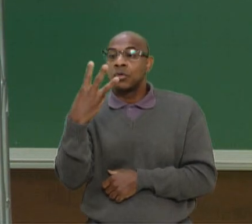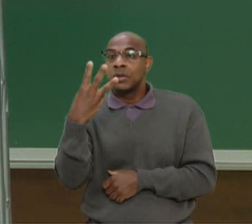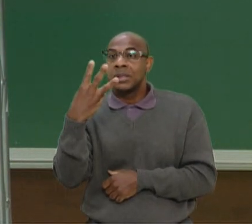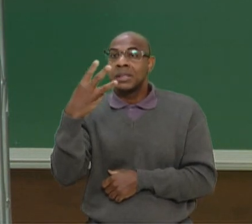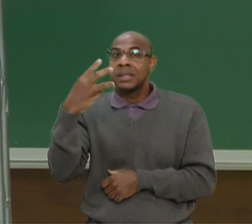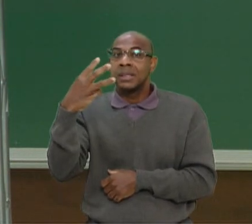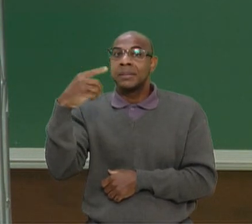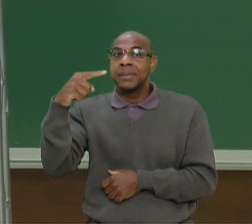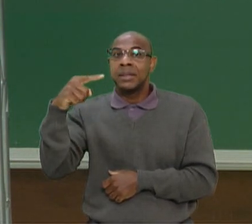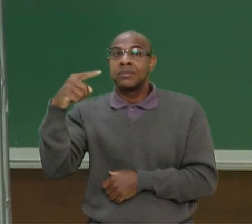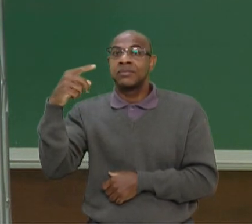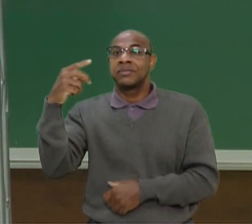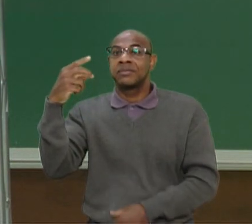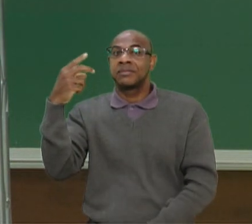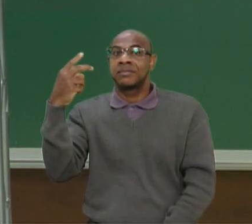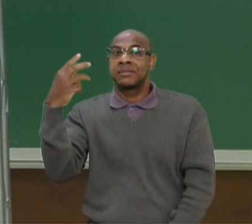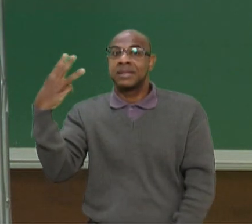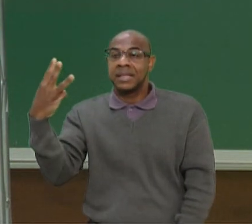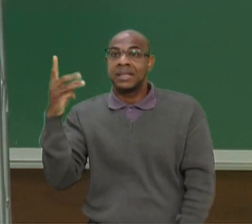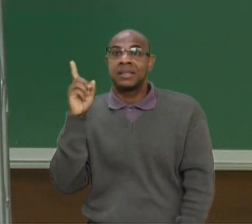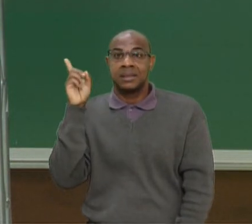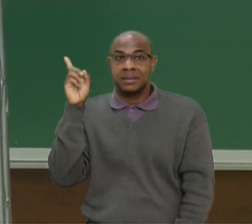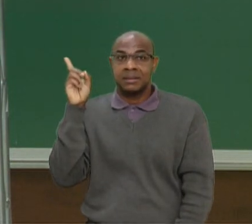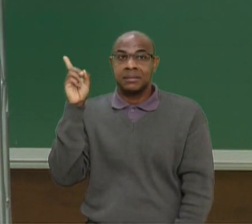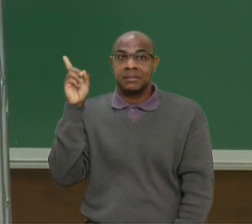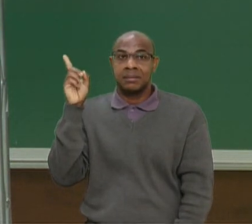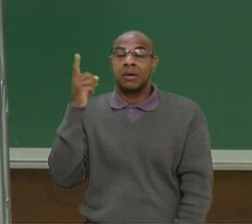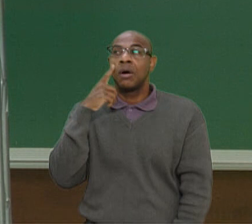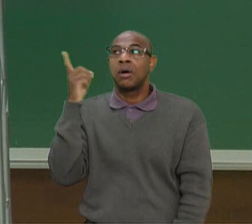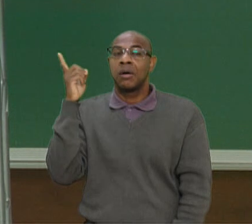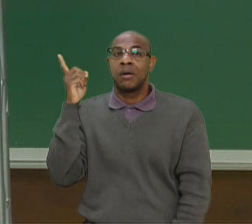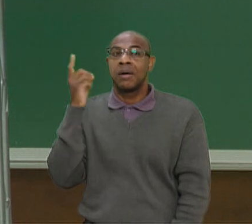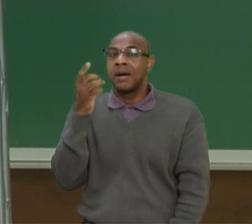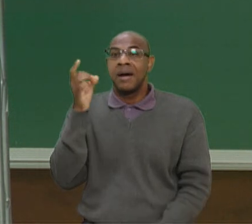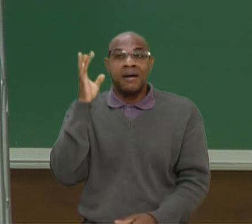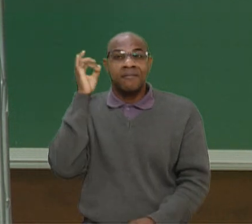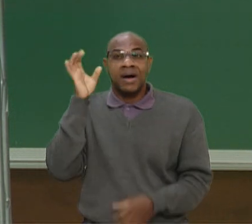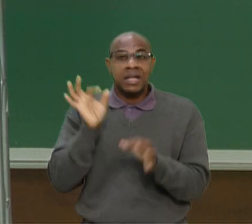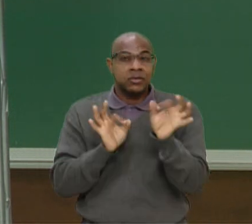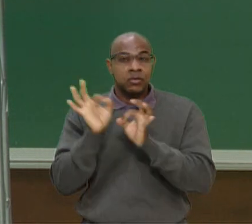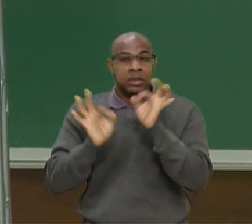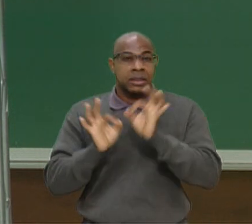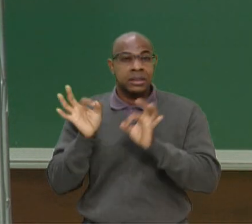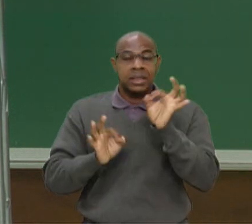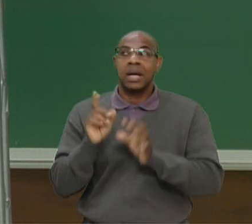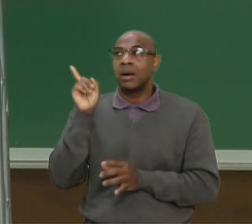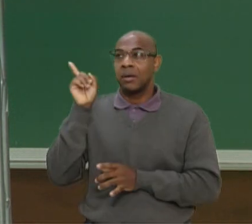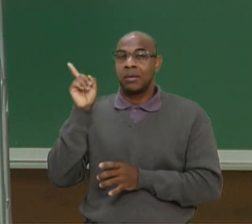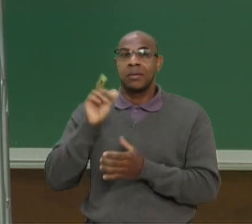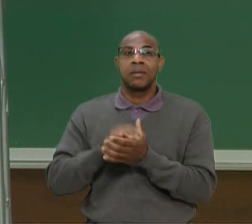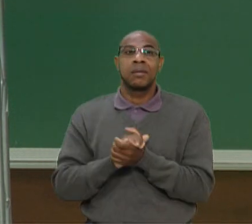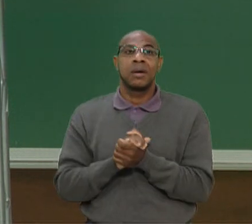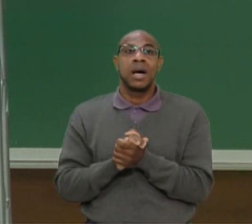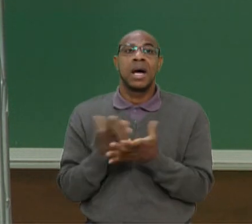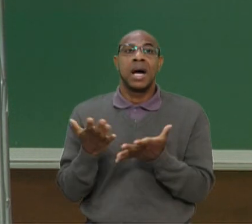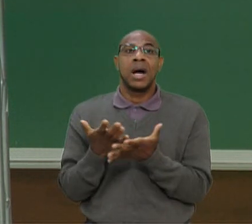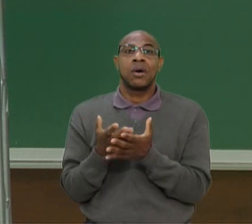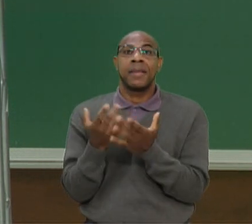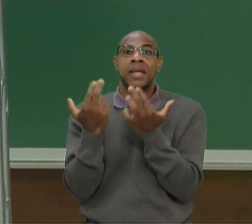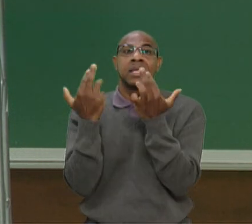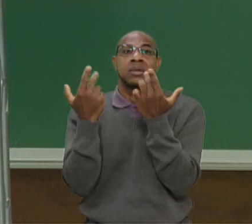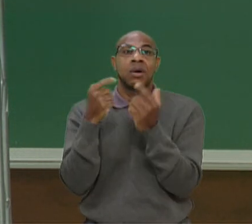i, menos 2. Veja, ó, fica bem fácil da gente organizar. Agora, sinais iguais